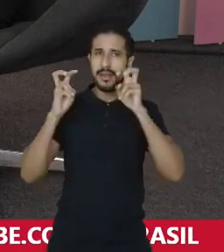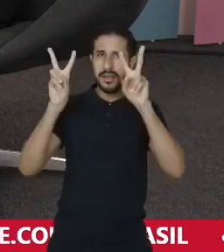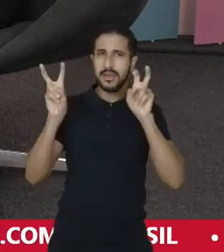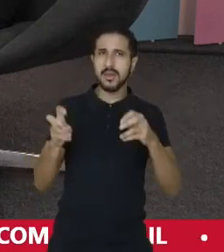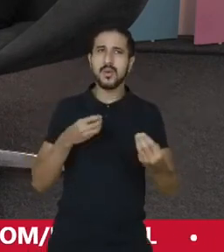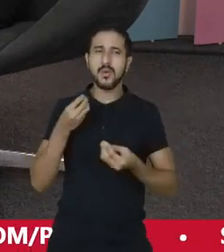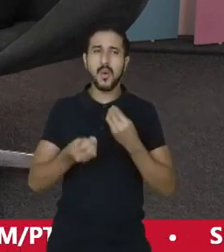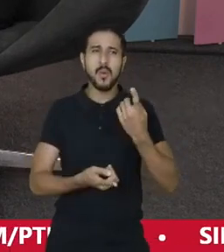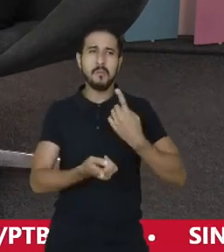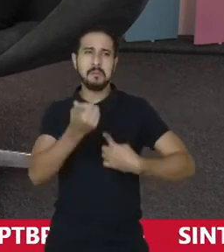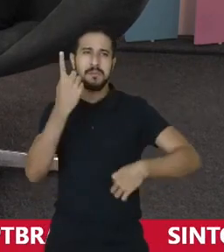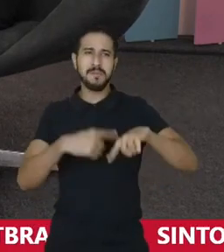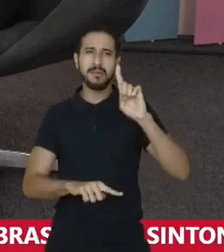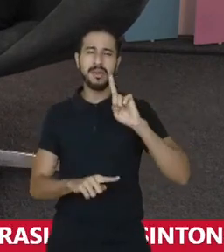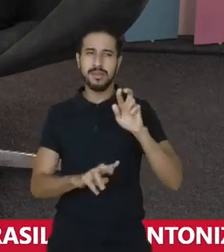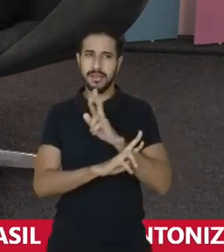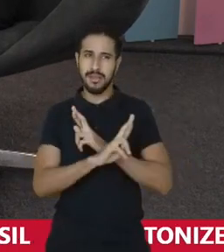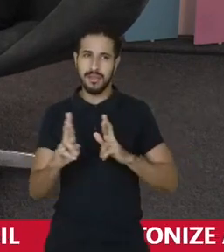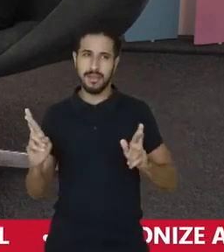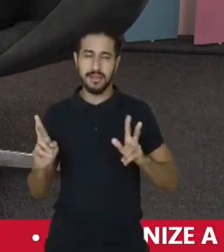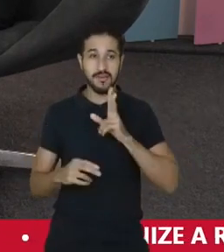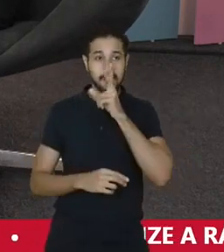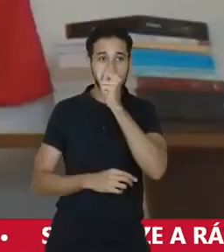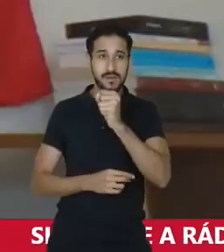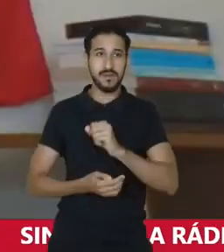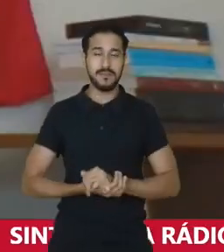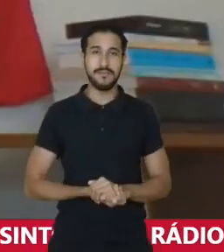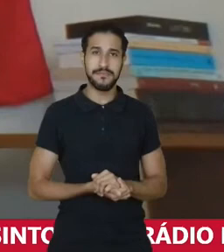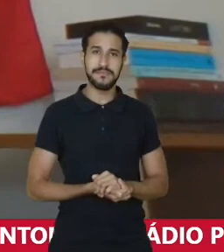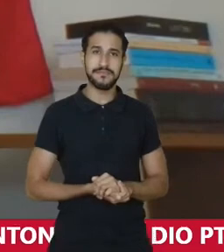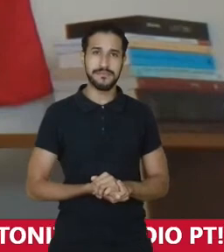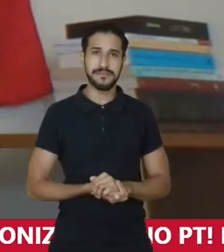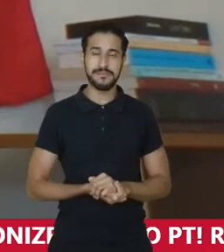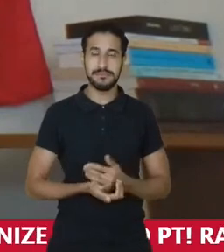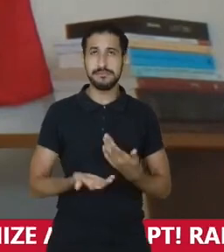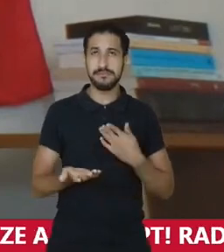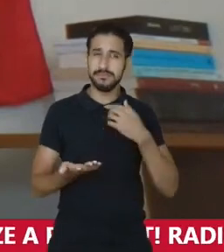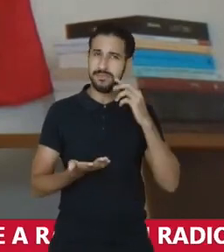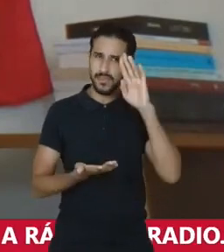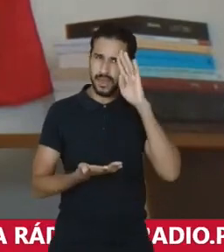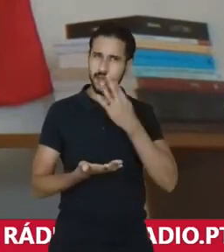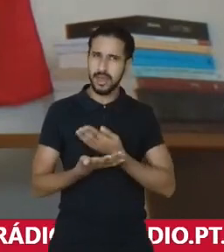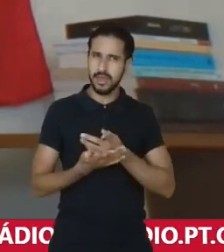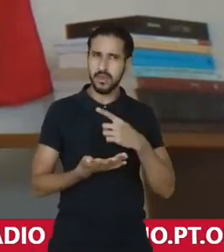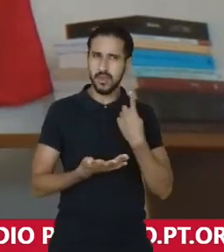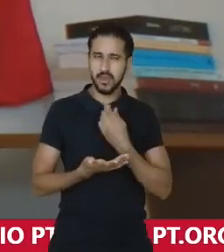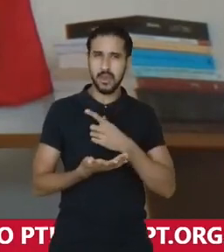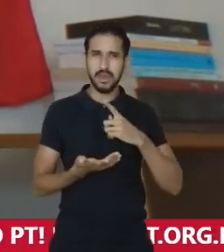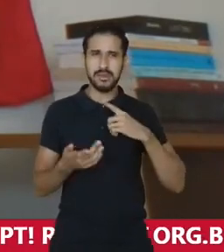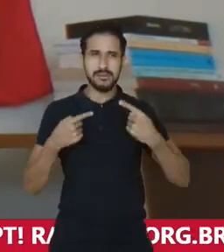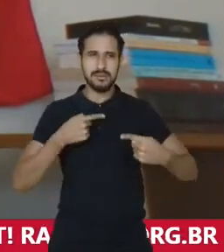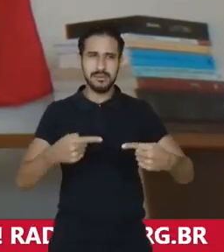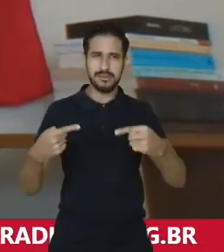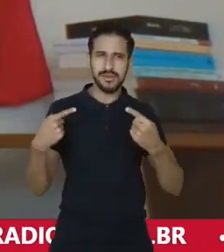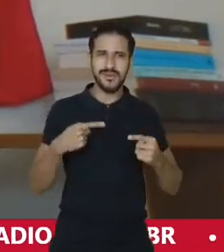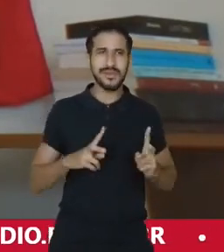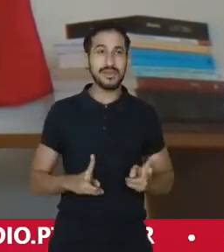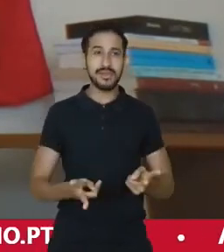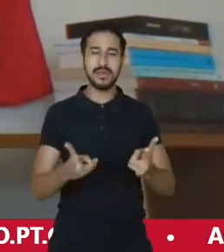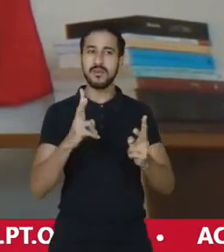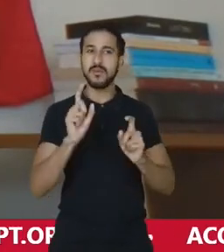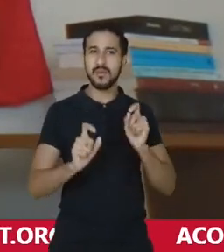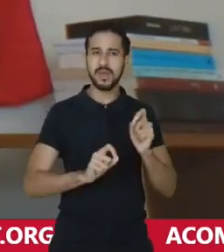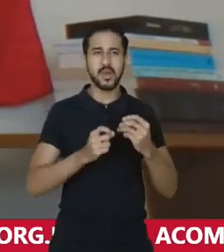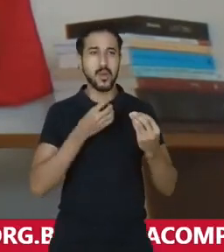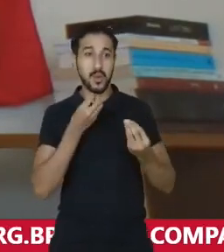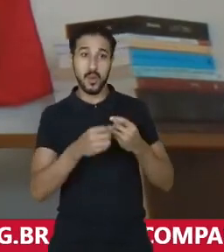isso? Como superamos esta correlação de forças? Acho que a gente tem discutido muito